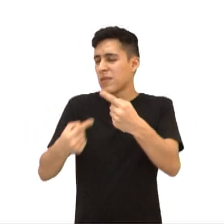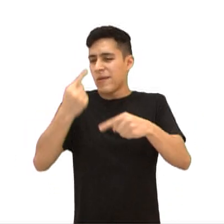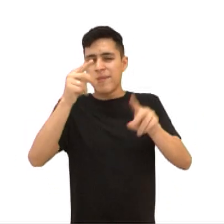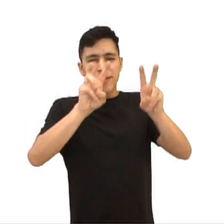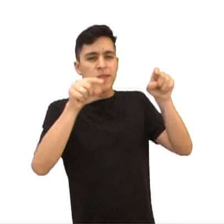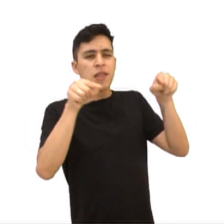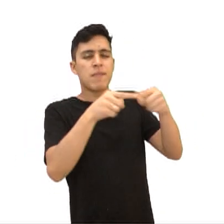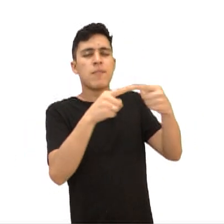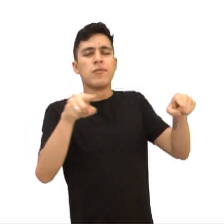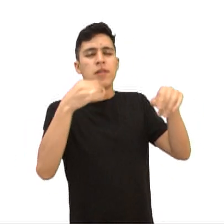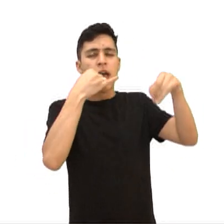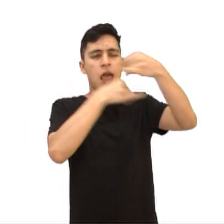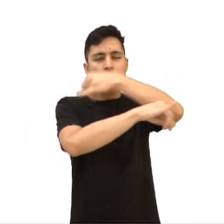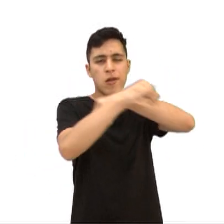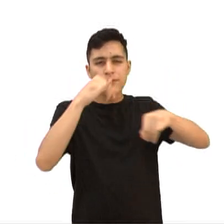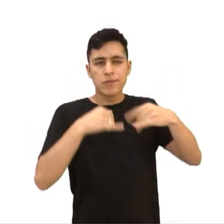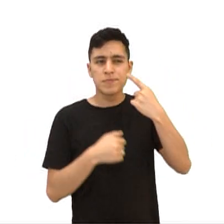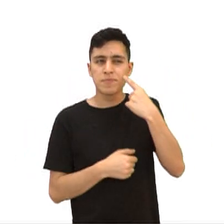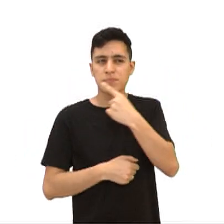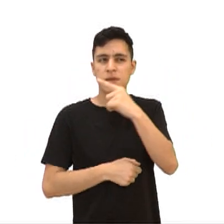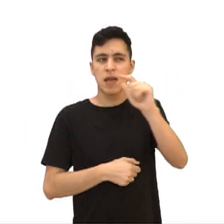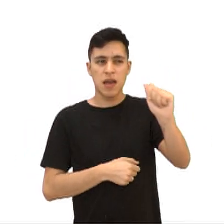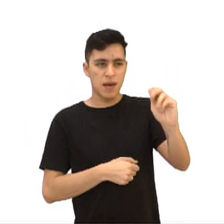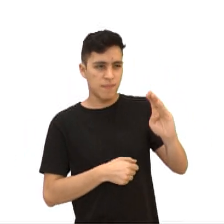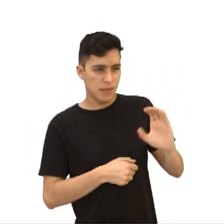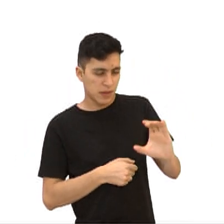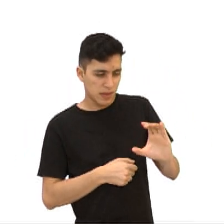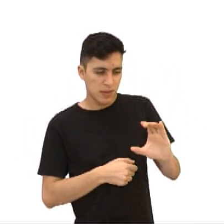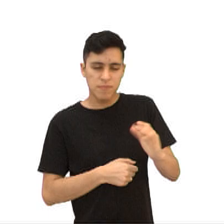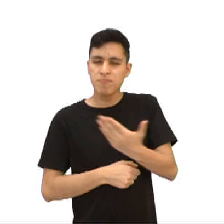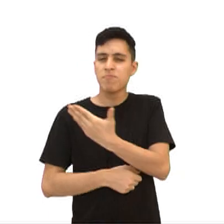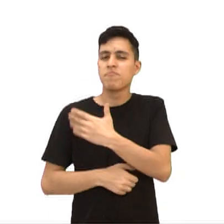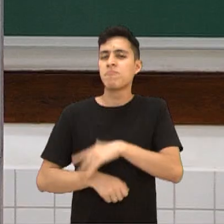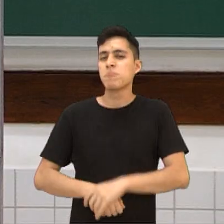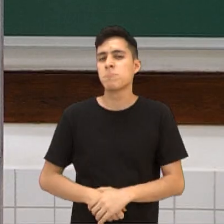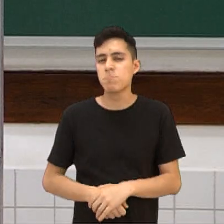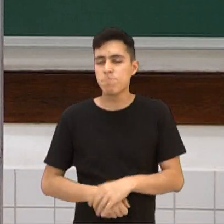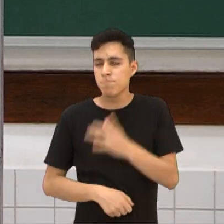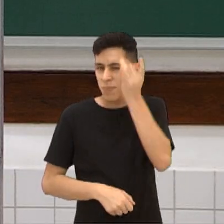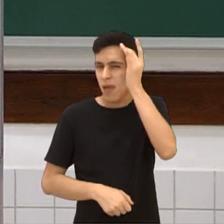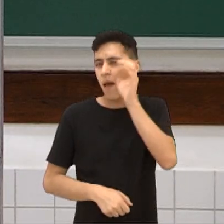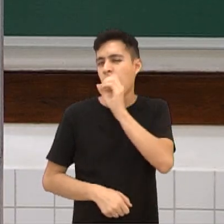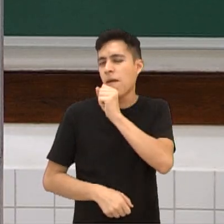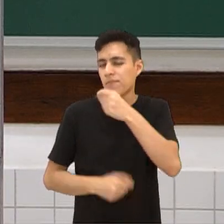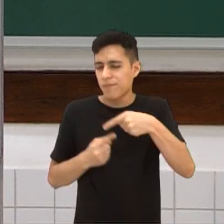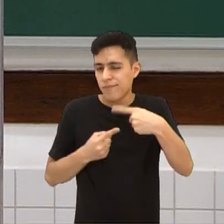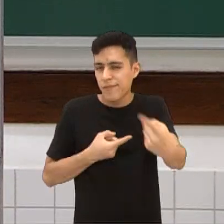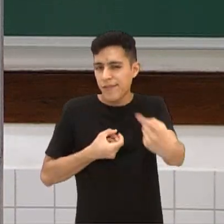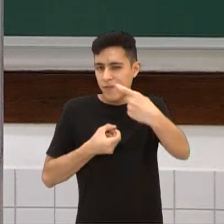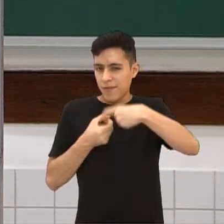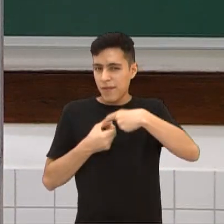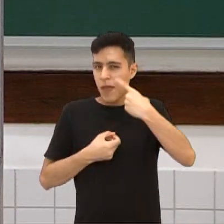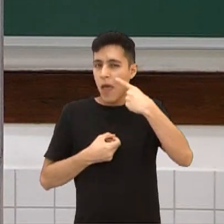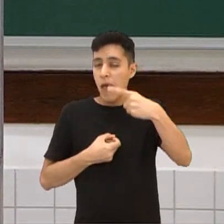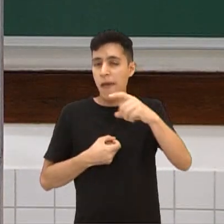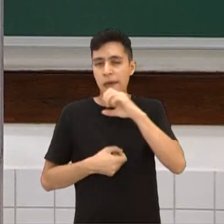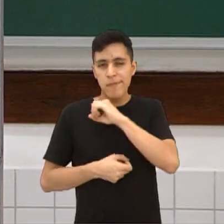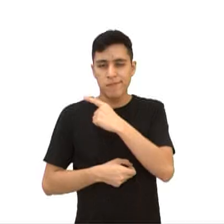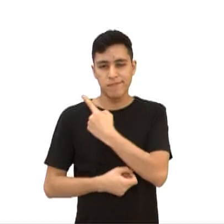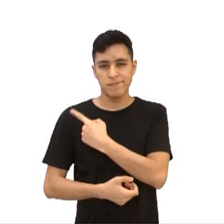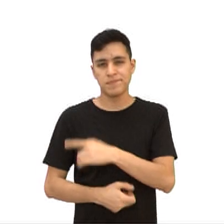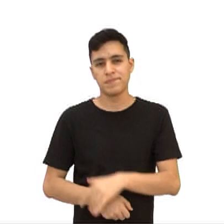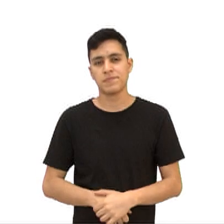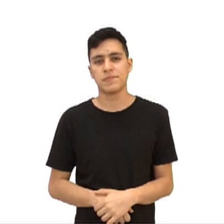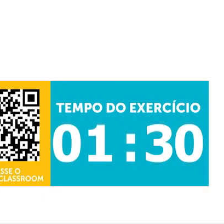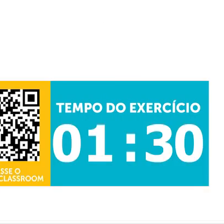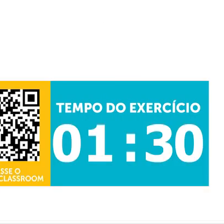música eletrônica, hein? É o sampler, é o mixer ou o tambor? Rapidinho, a gente volta, ó. Vou no pé só até.